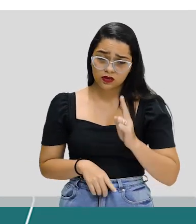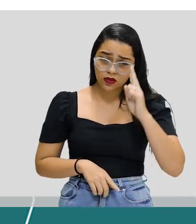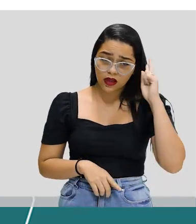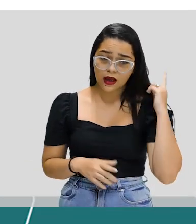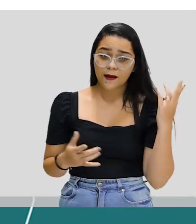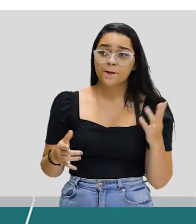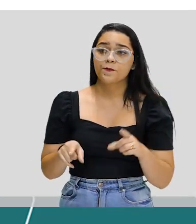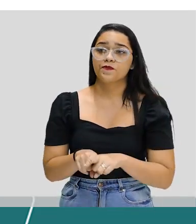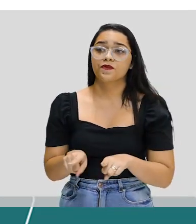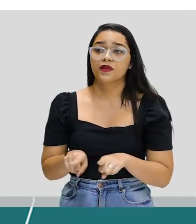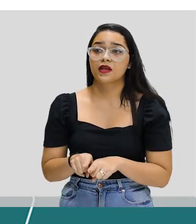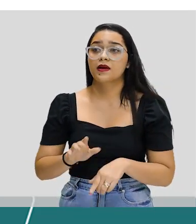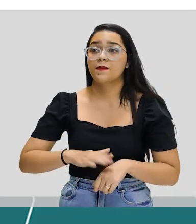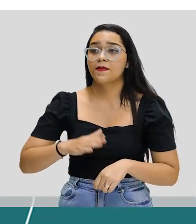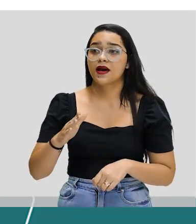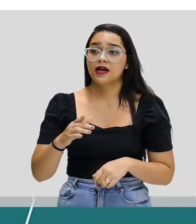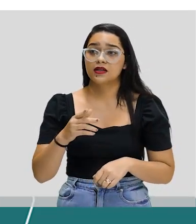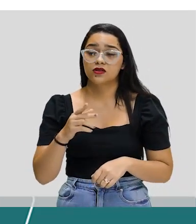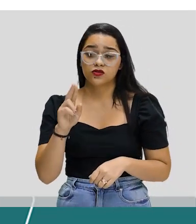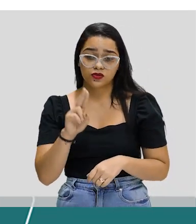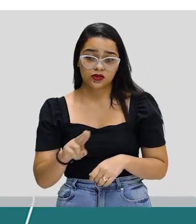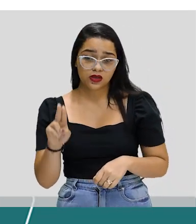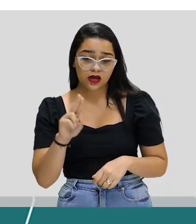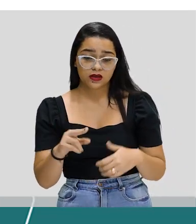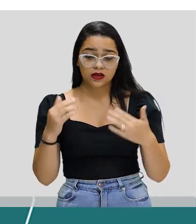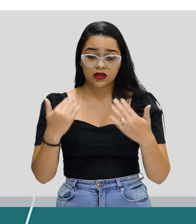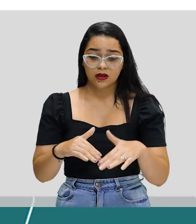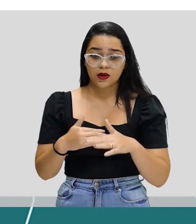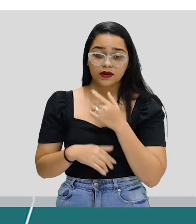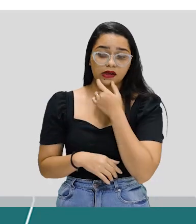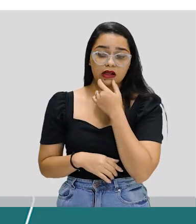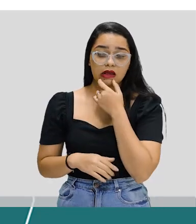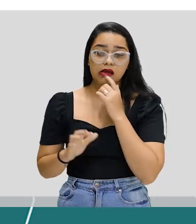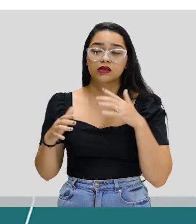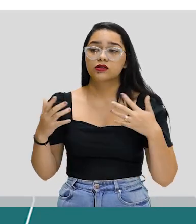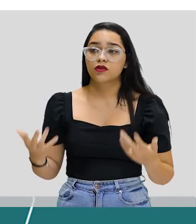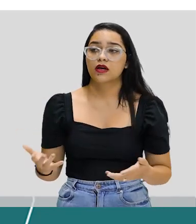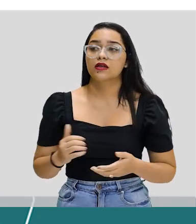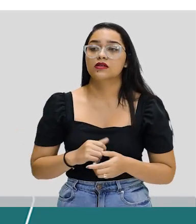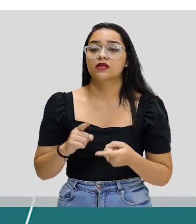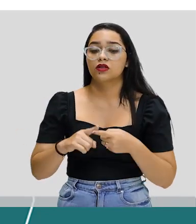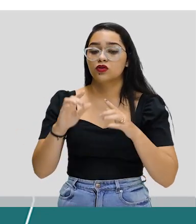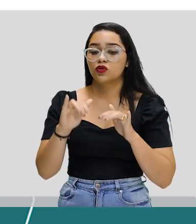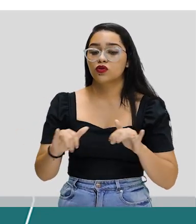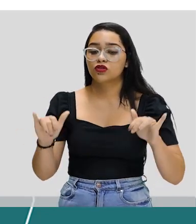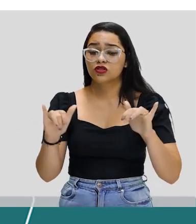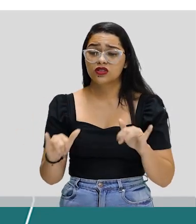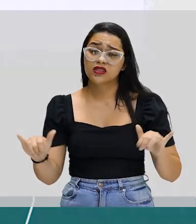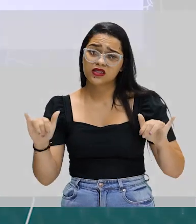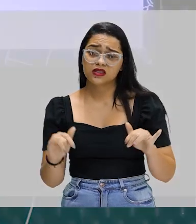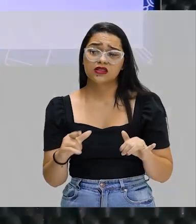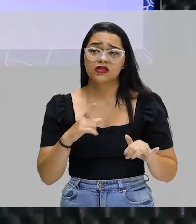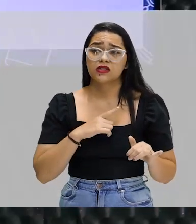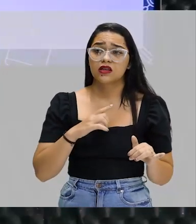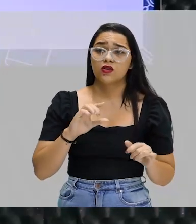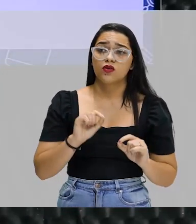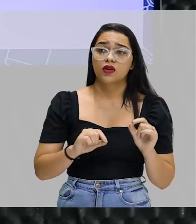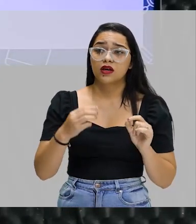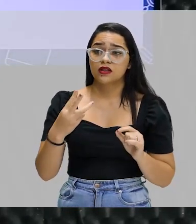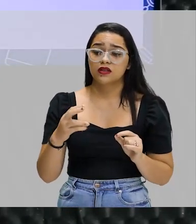os gêneros textuais mais citados na prova de inglês são notícias, que equivale mais ou